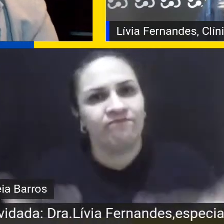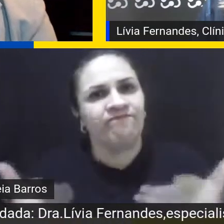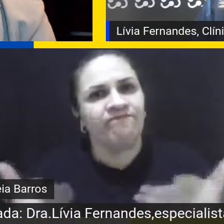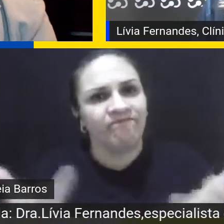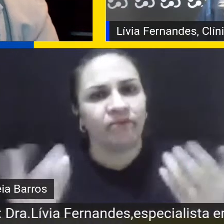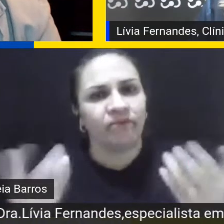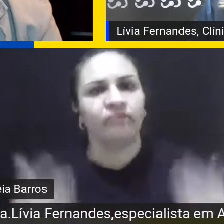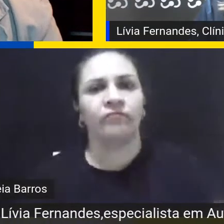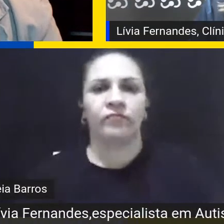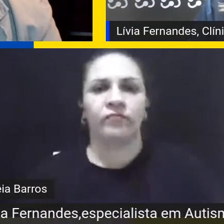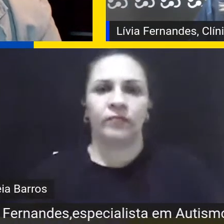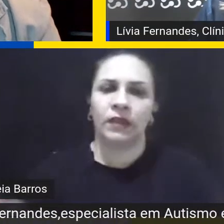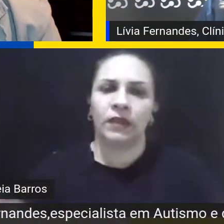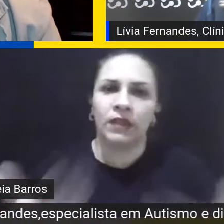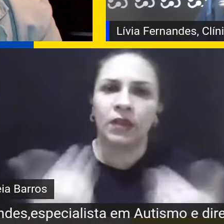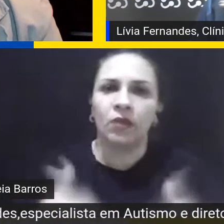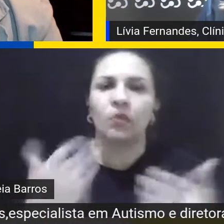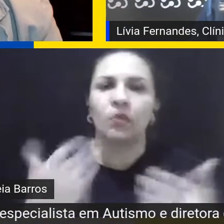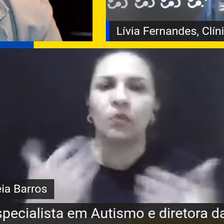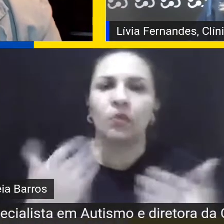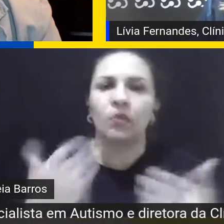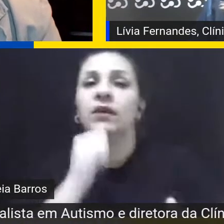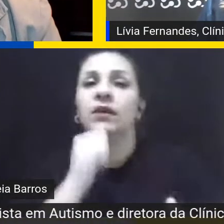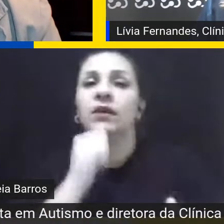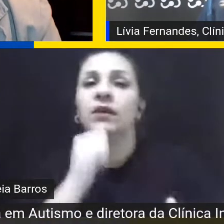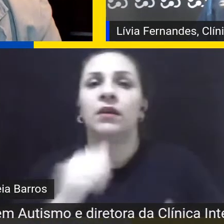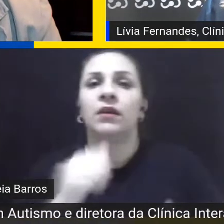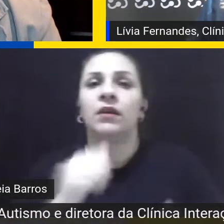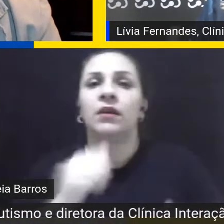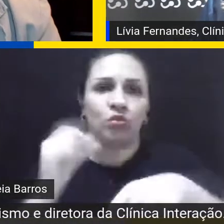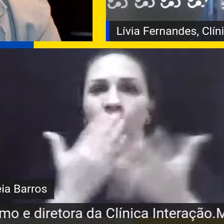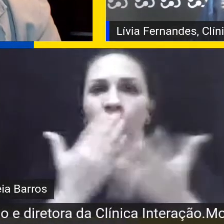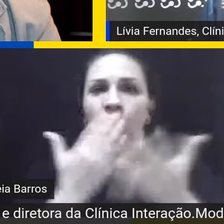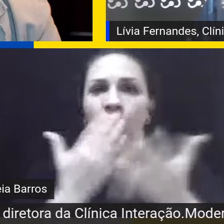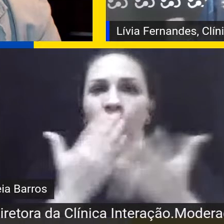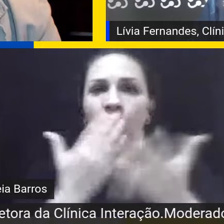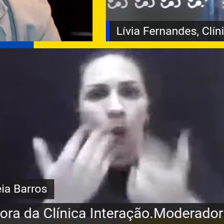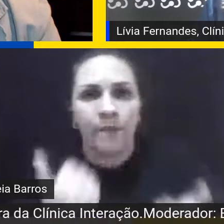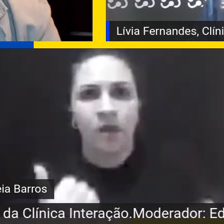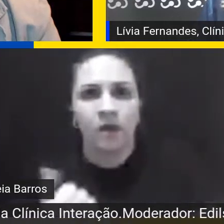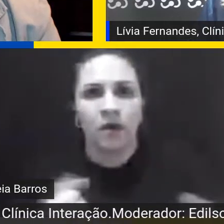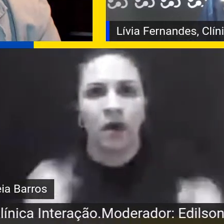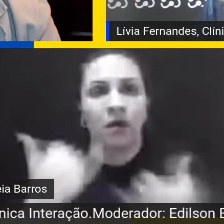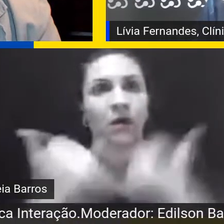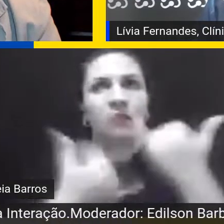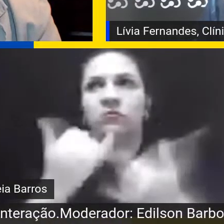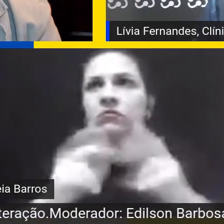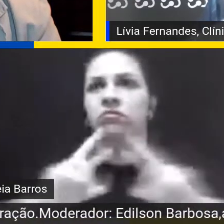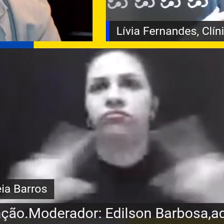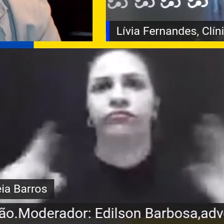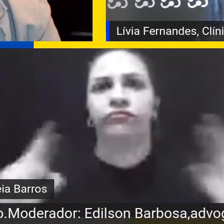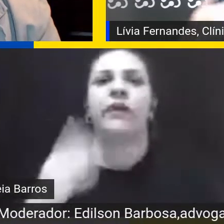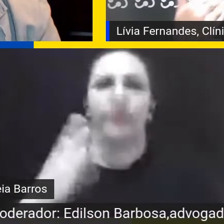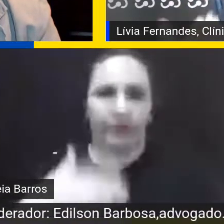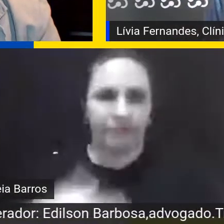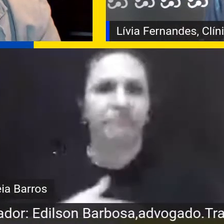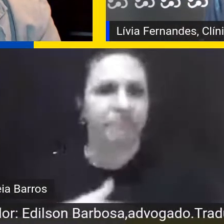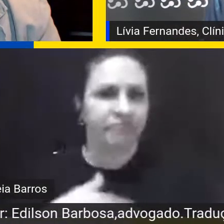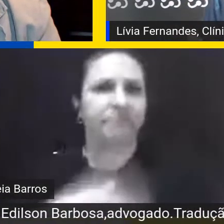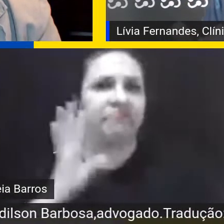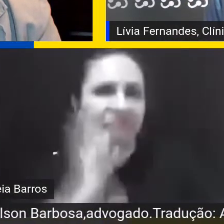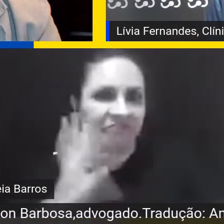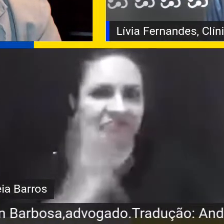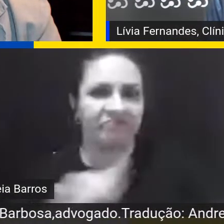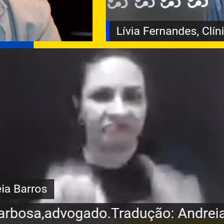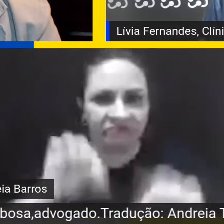traz a questão do toque dos alimentos, a questão lúdica, é muito bacana para aquele autista que tem aquela